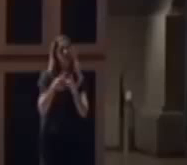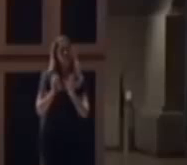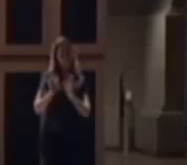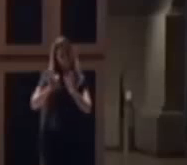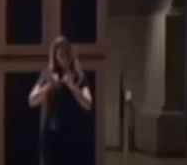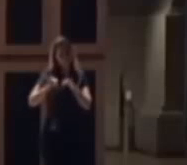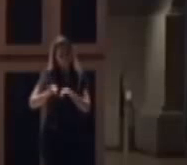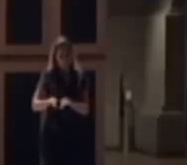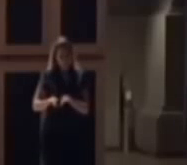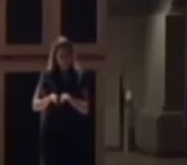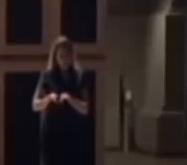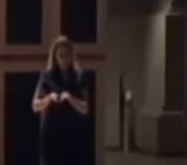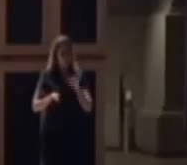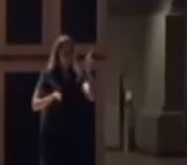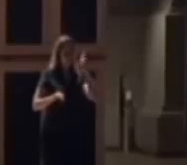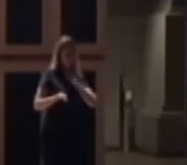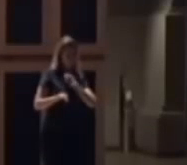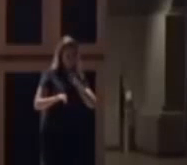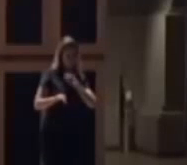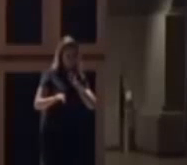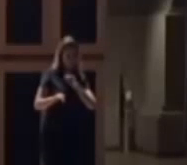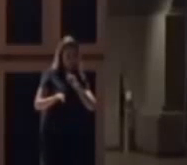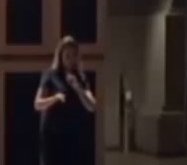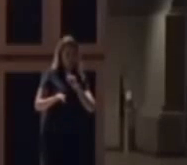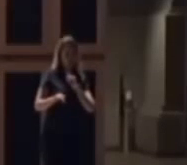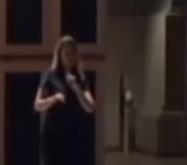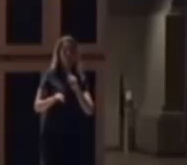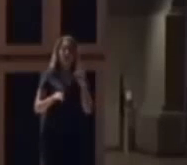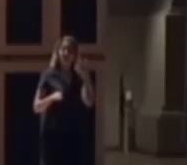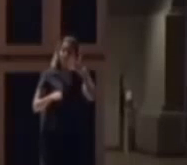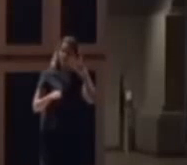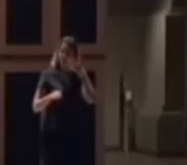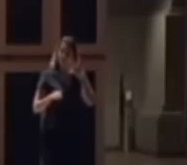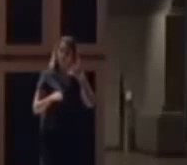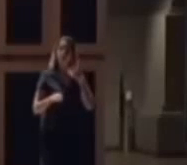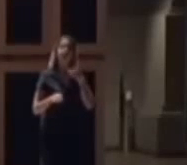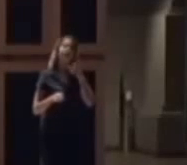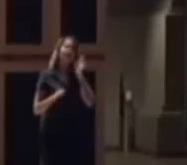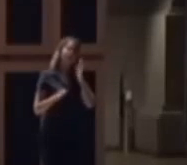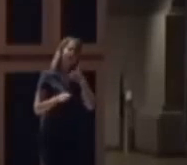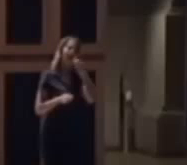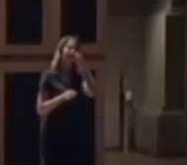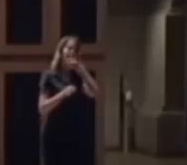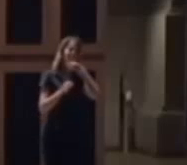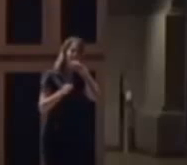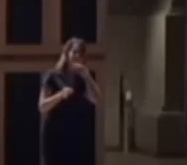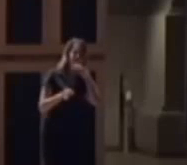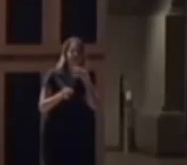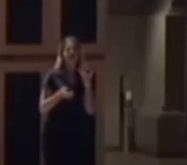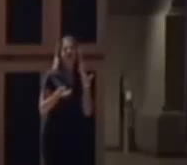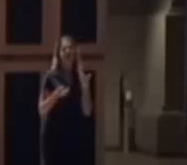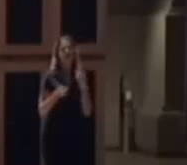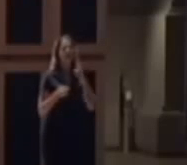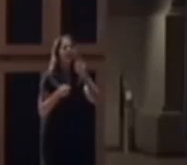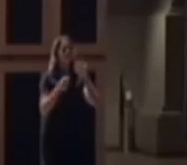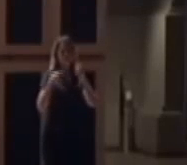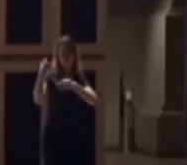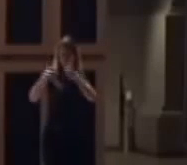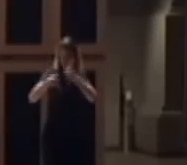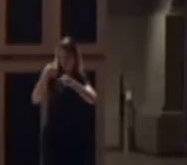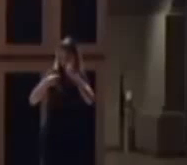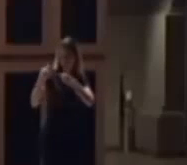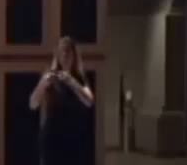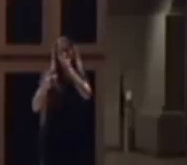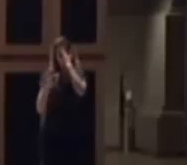gestão agora em Minas Gerais e a partir desse seminário já existem algumas sugestões que foram discutidas aqui que